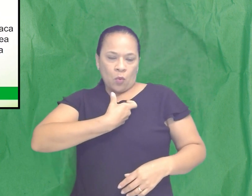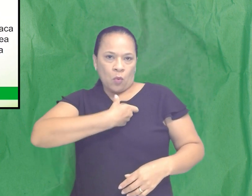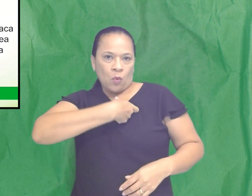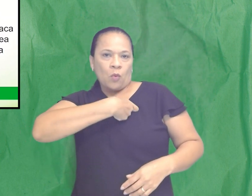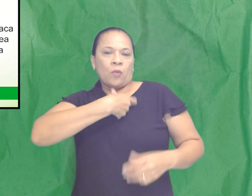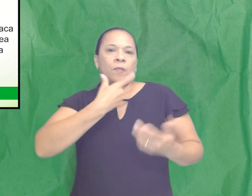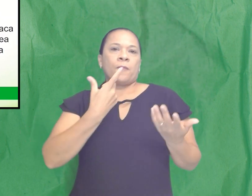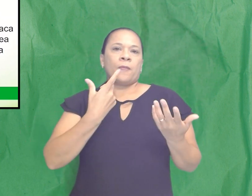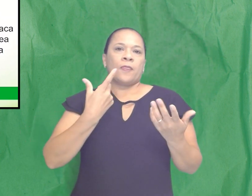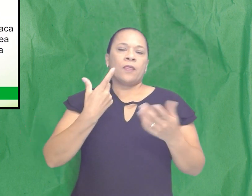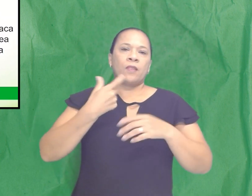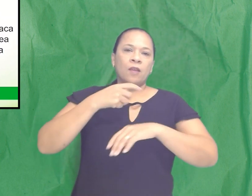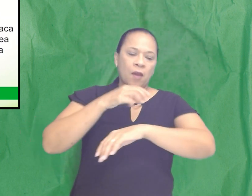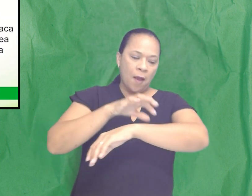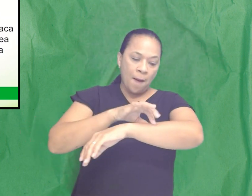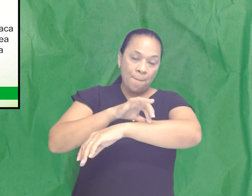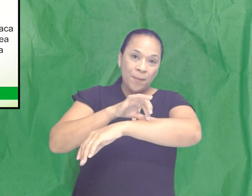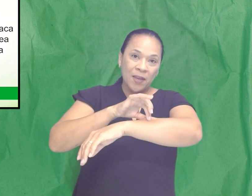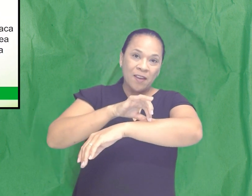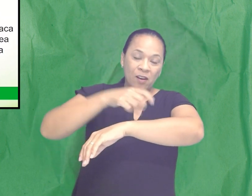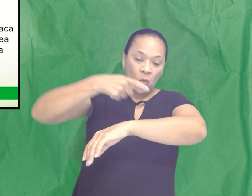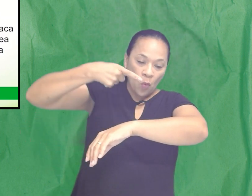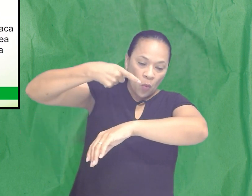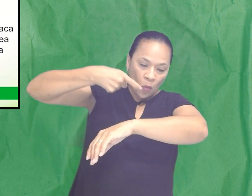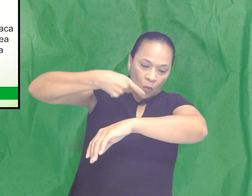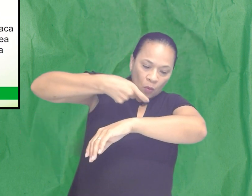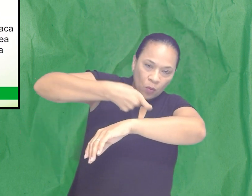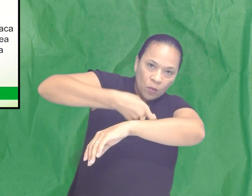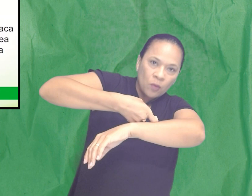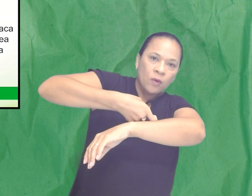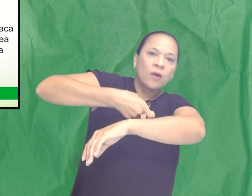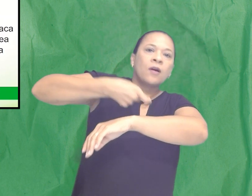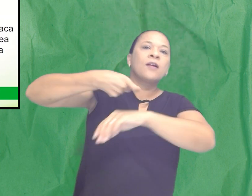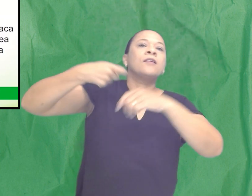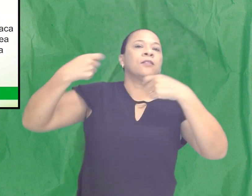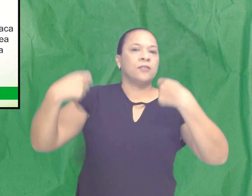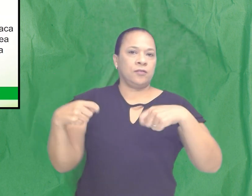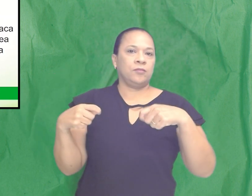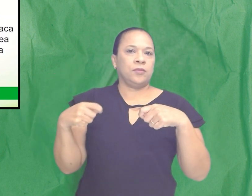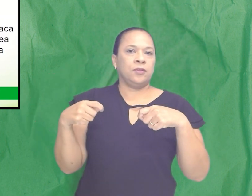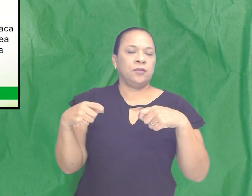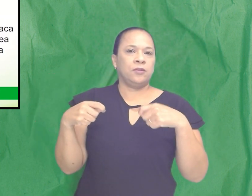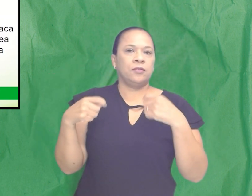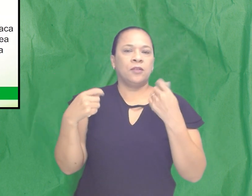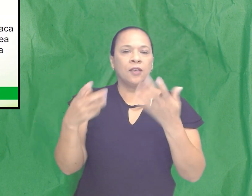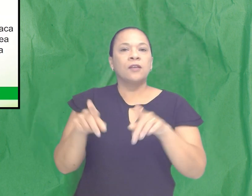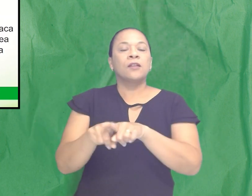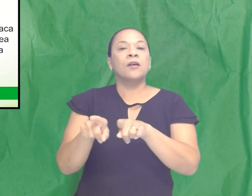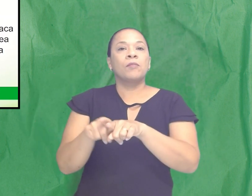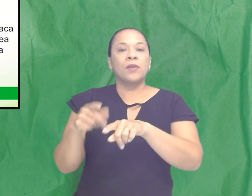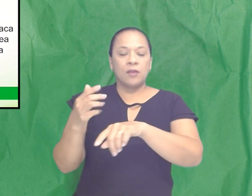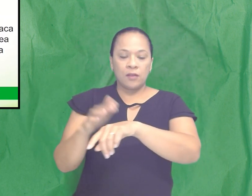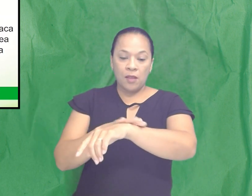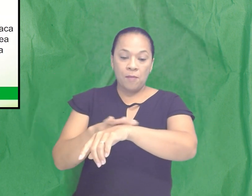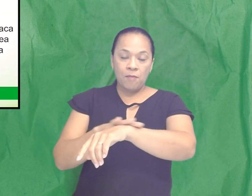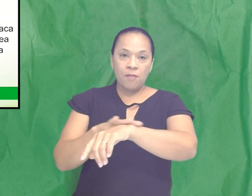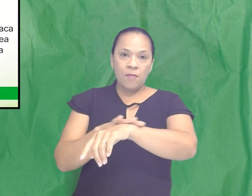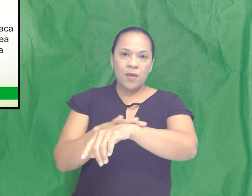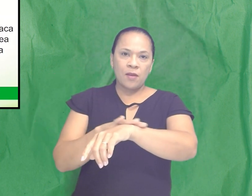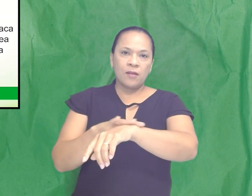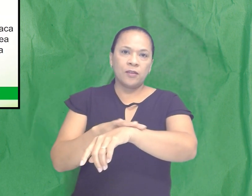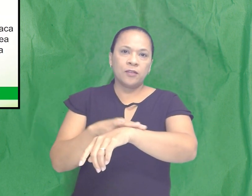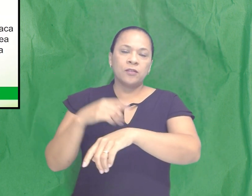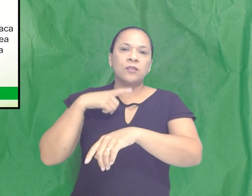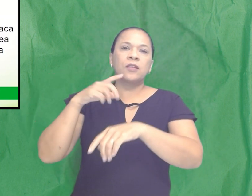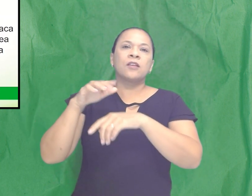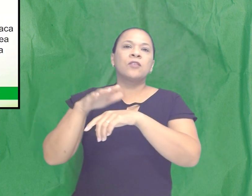intercardíaca, subcutânea, cutânea e via tópica. A via tópica, ela vai ser, né, uma via para